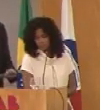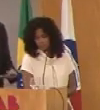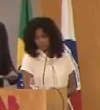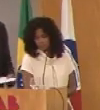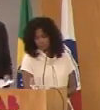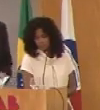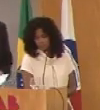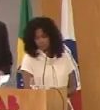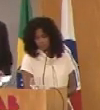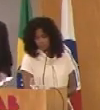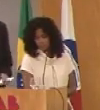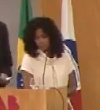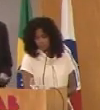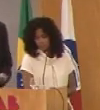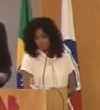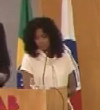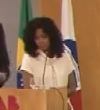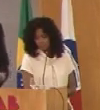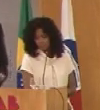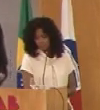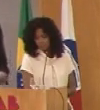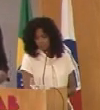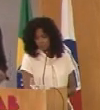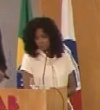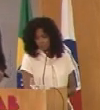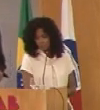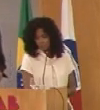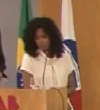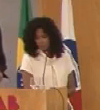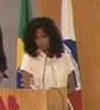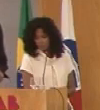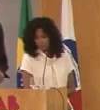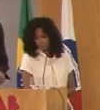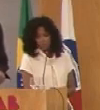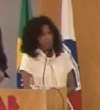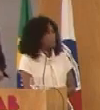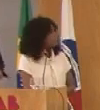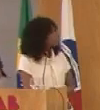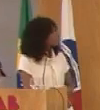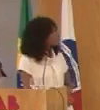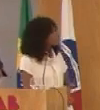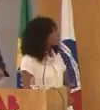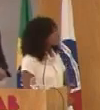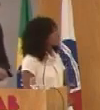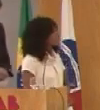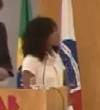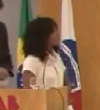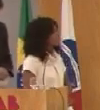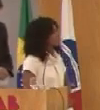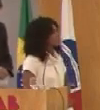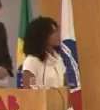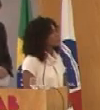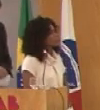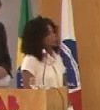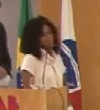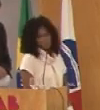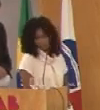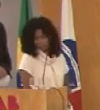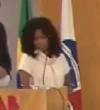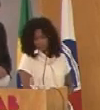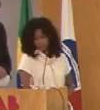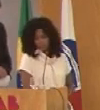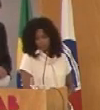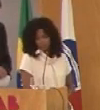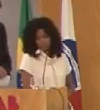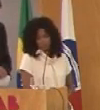cerceada, no momento em que há um contingenciamento e cortes do financiamento das pesquisas científicas